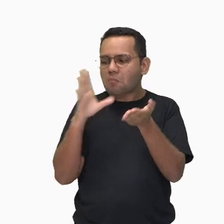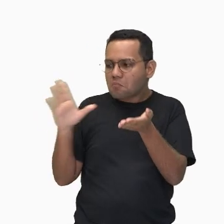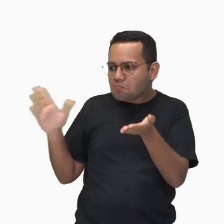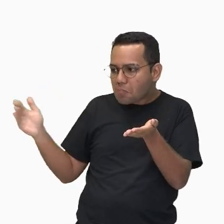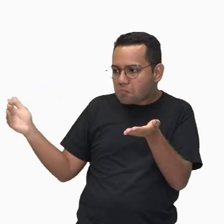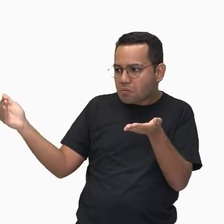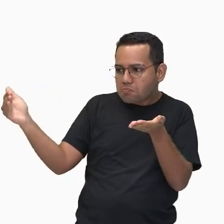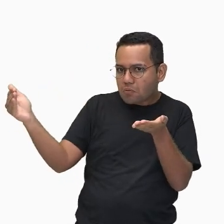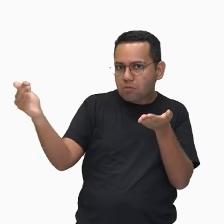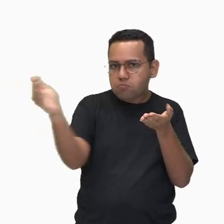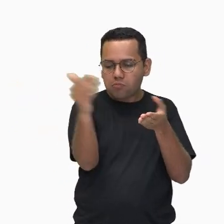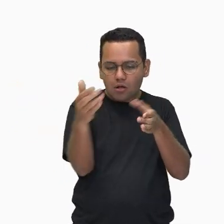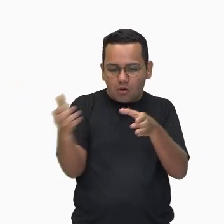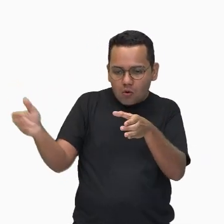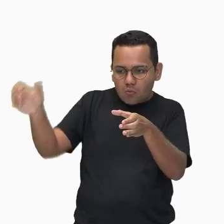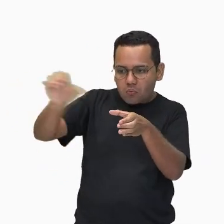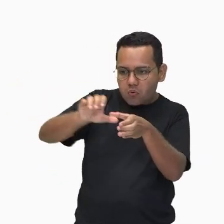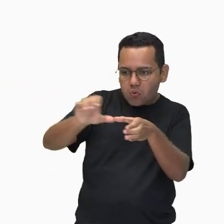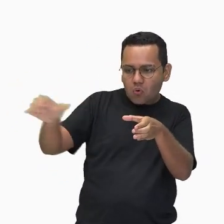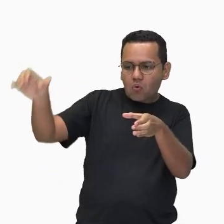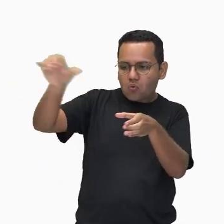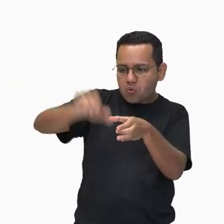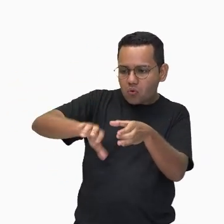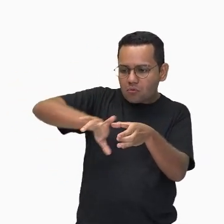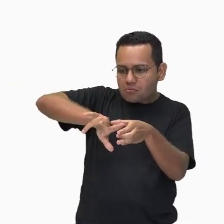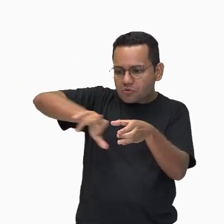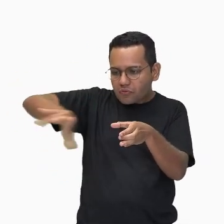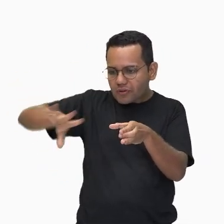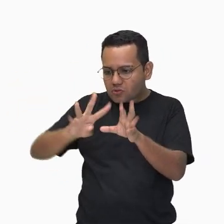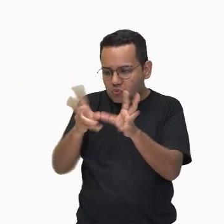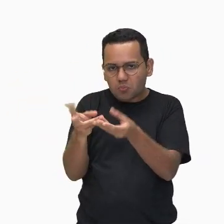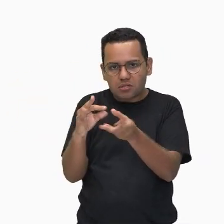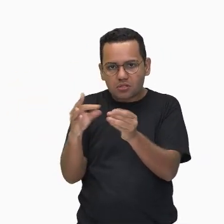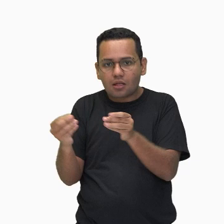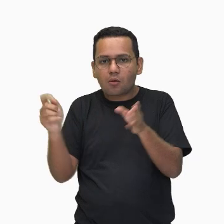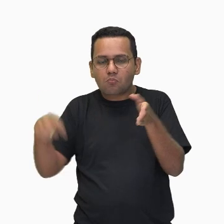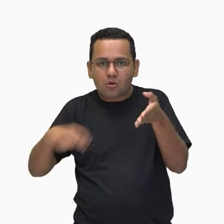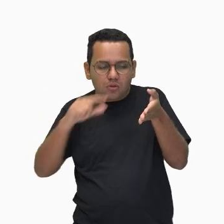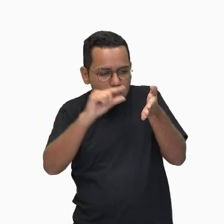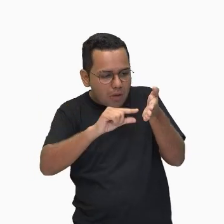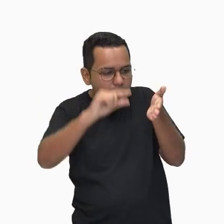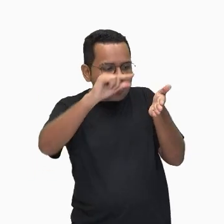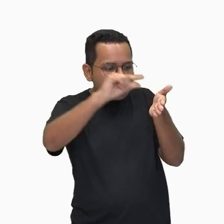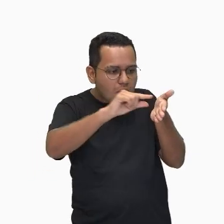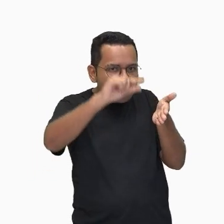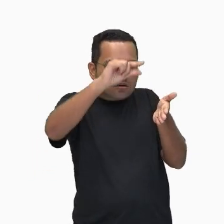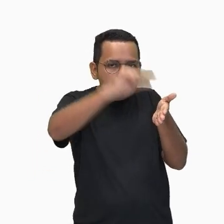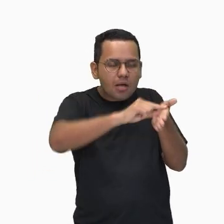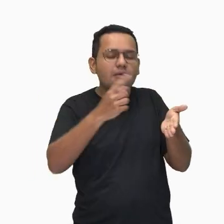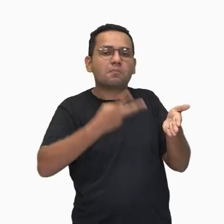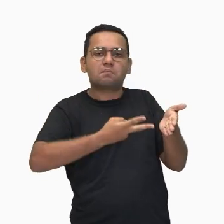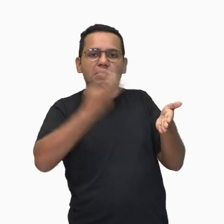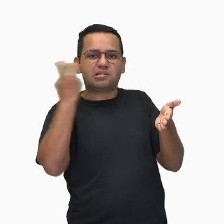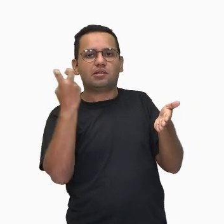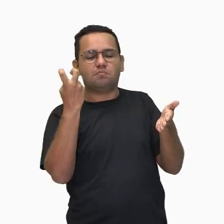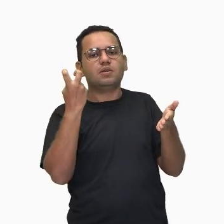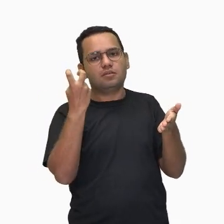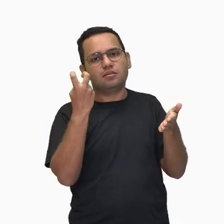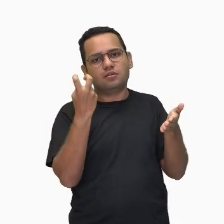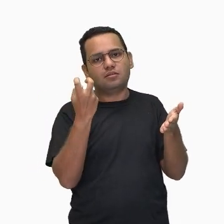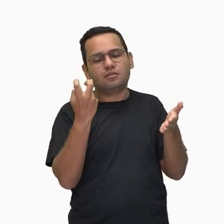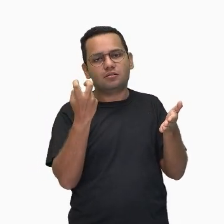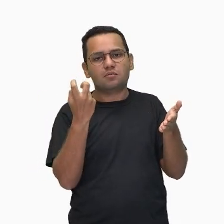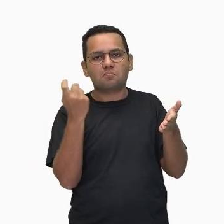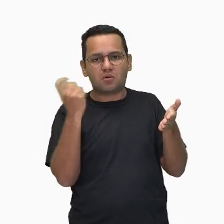por substâncias que, quando misturadas, vão formar mais de uma fase, né? Mais de uma porção, ali, mais de uma região em que vai